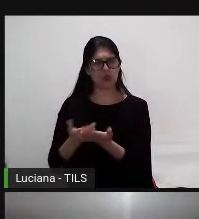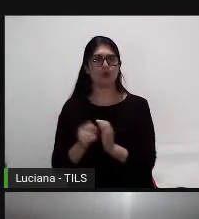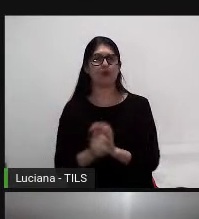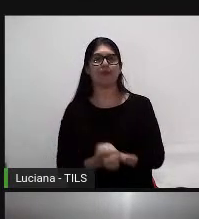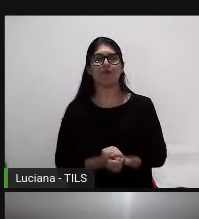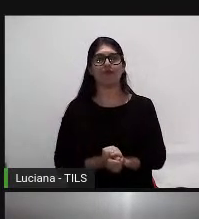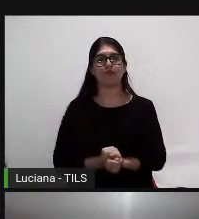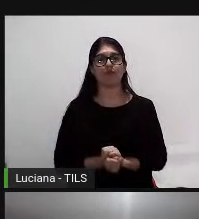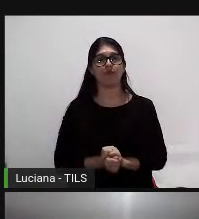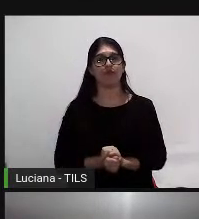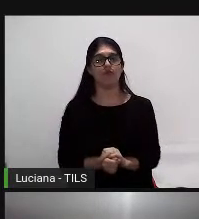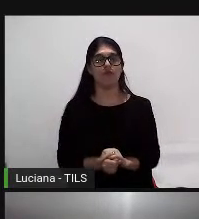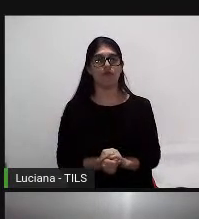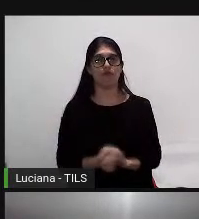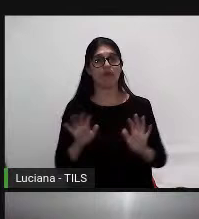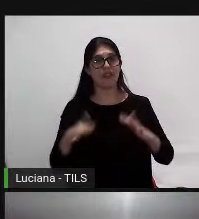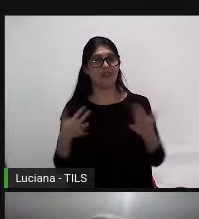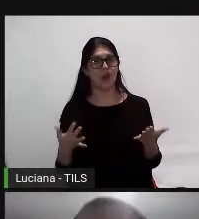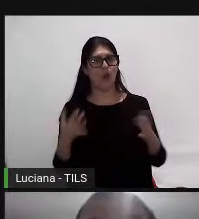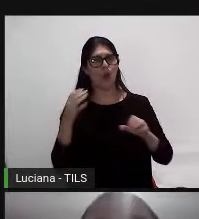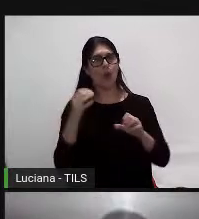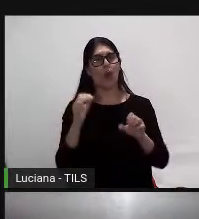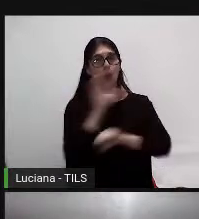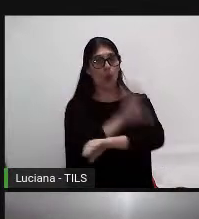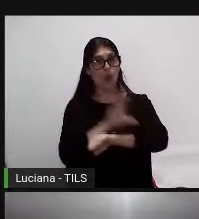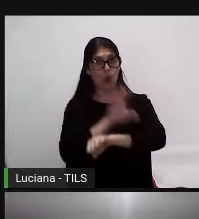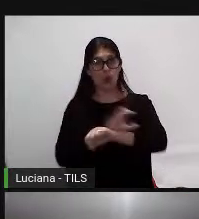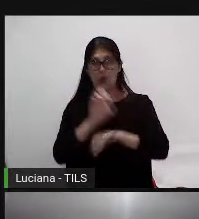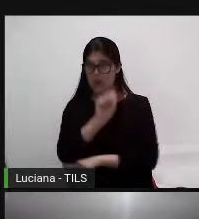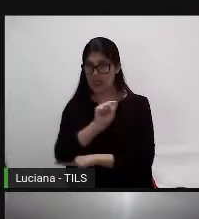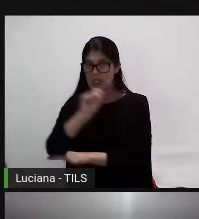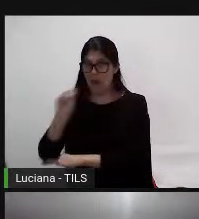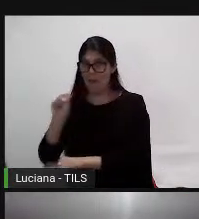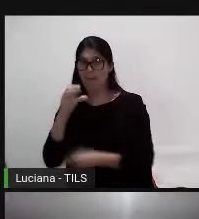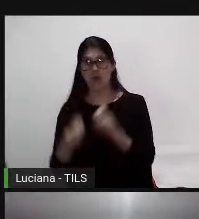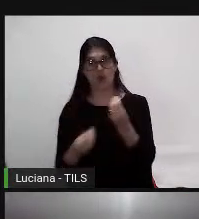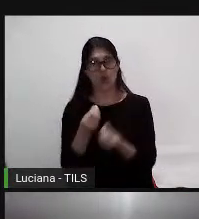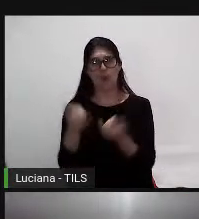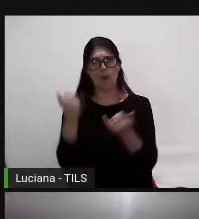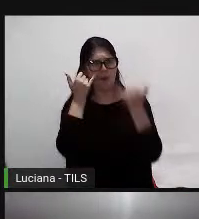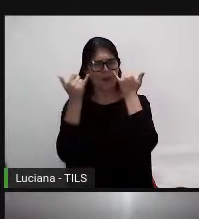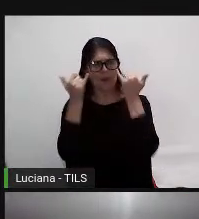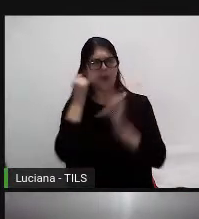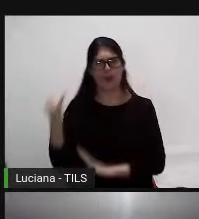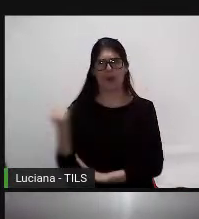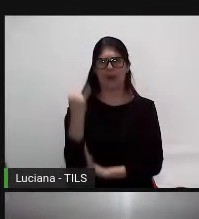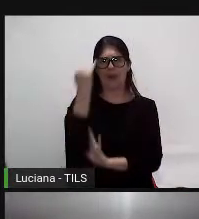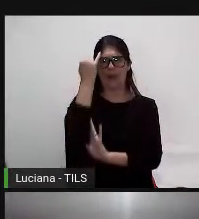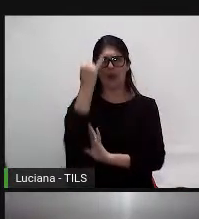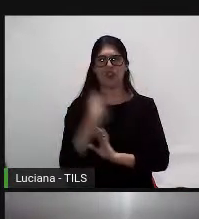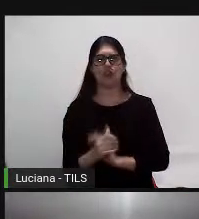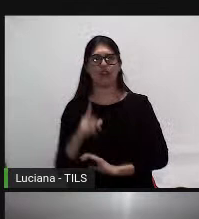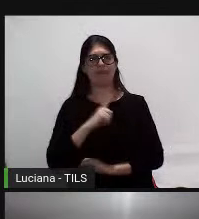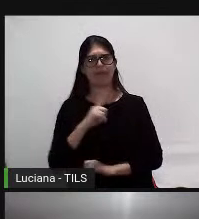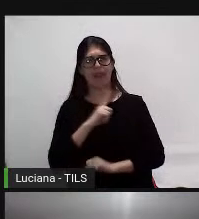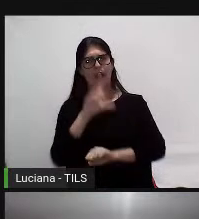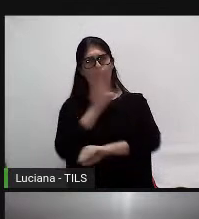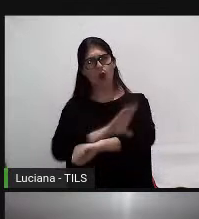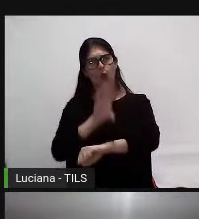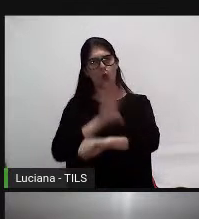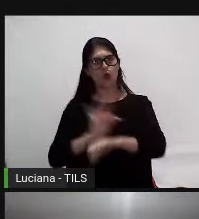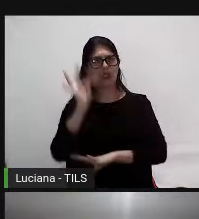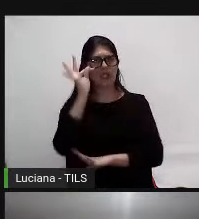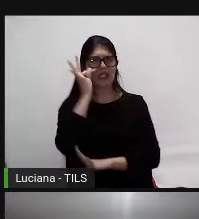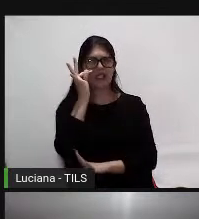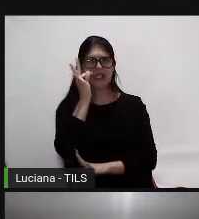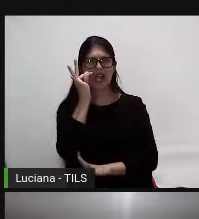Aqui, usando os cursos semestrais, algumas questões importantes, né? Nós temos cursos de técnico em dados de